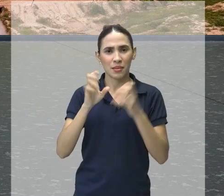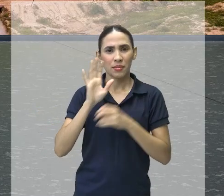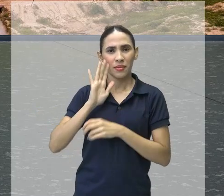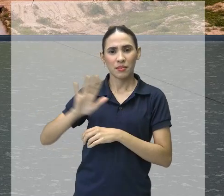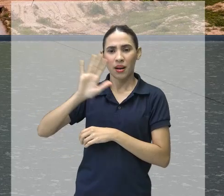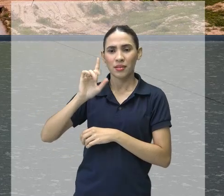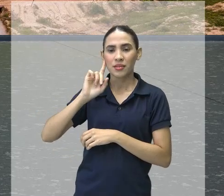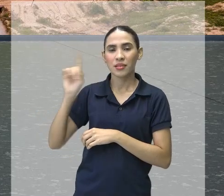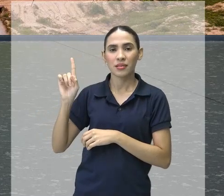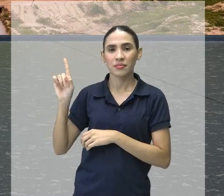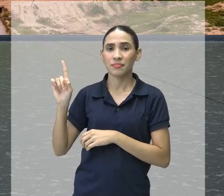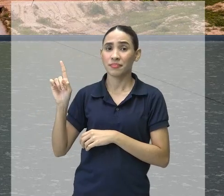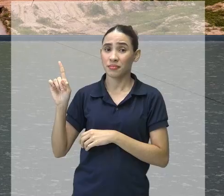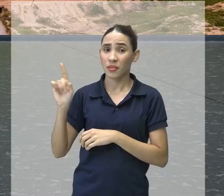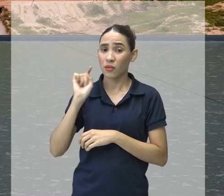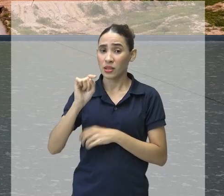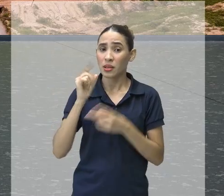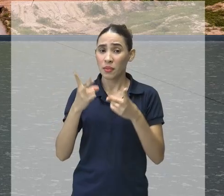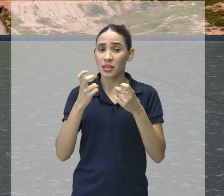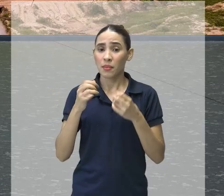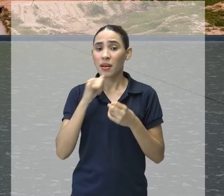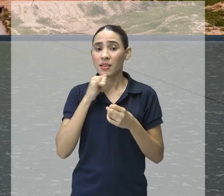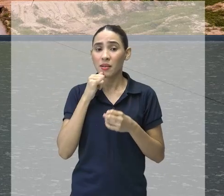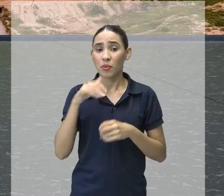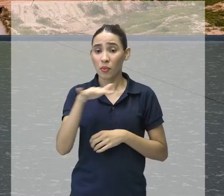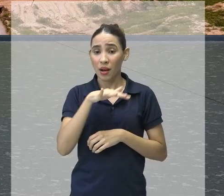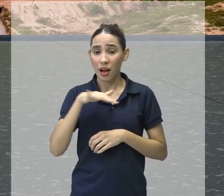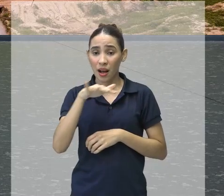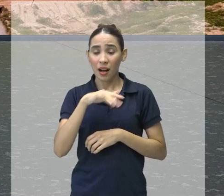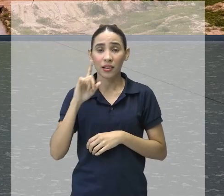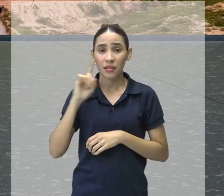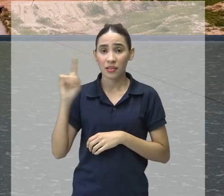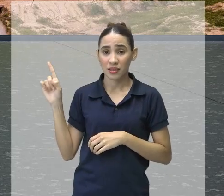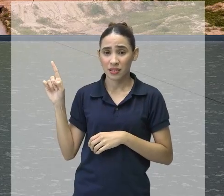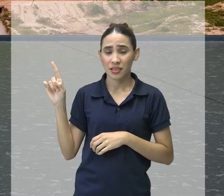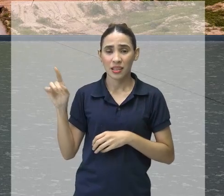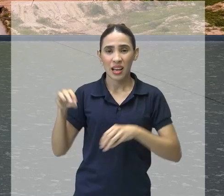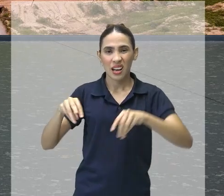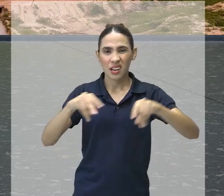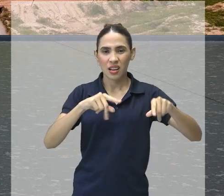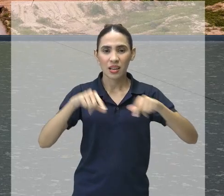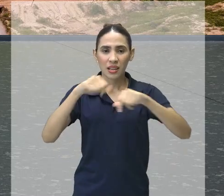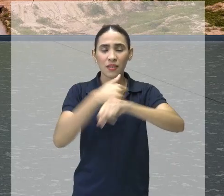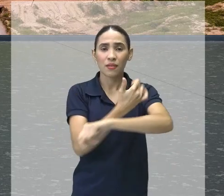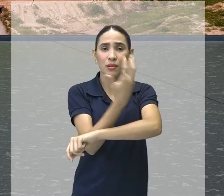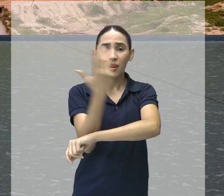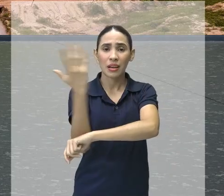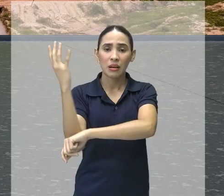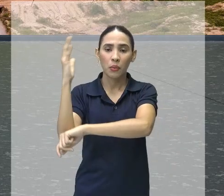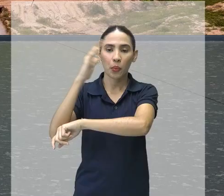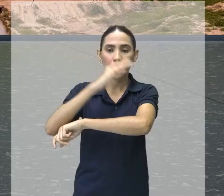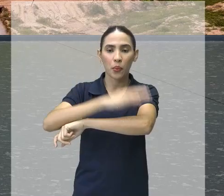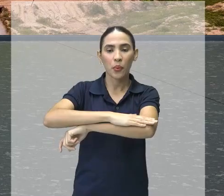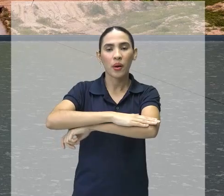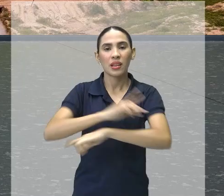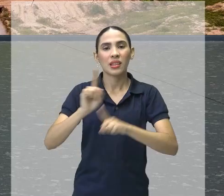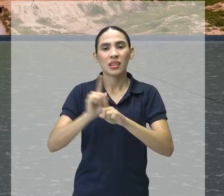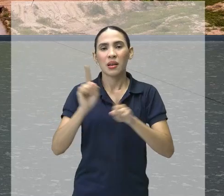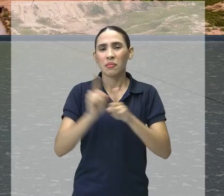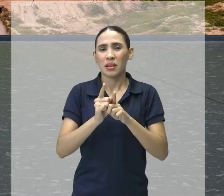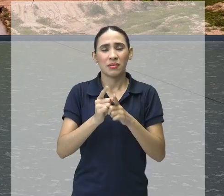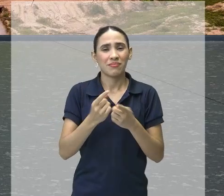isso está sendo extraído. Observem essa área aqui, né? Só areia, a floresta destruída,